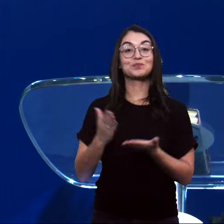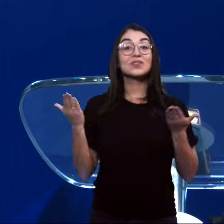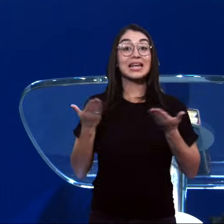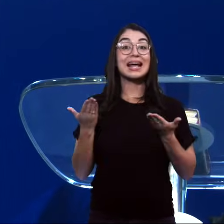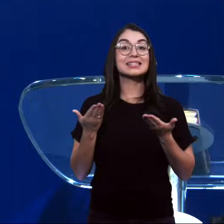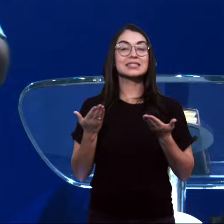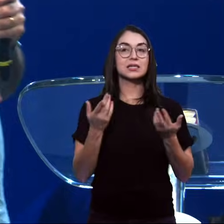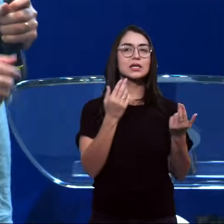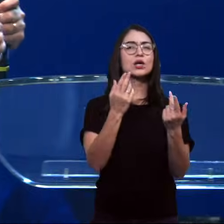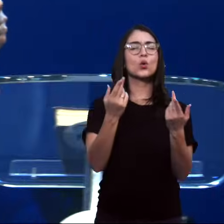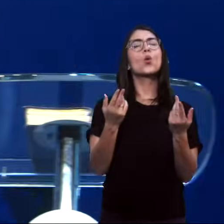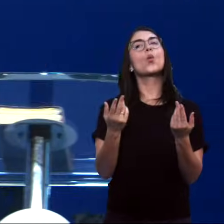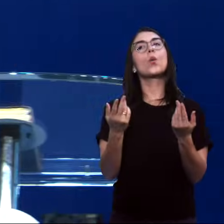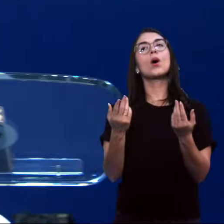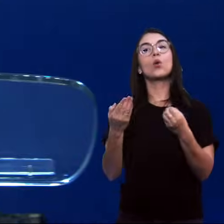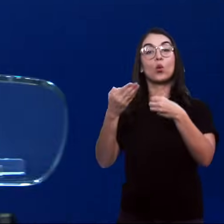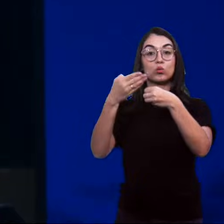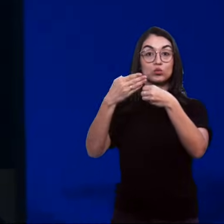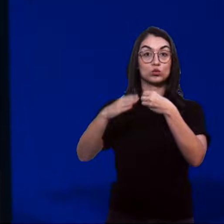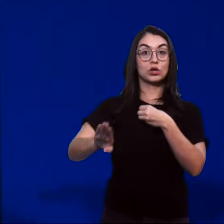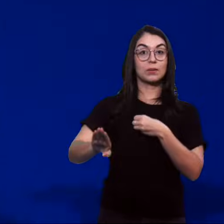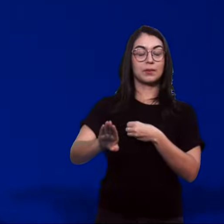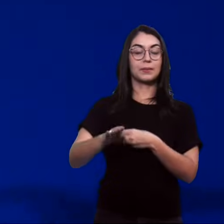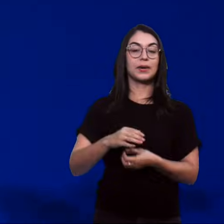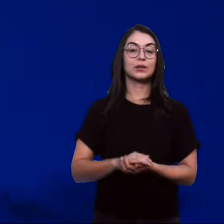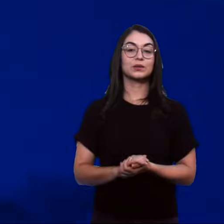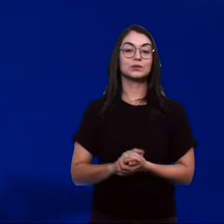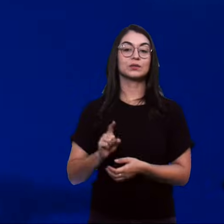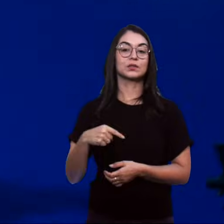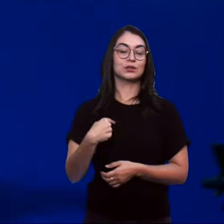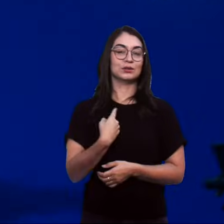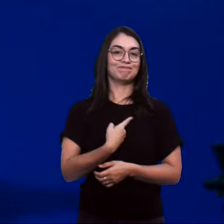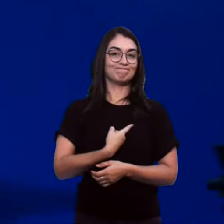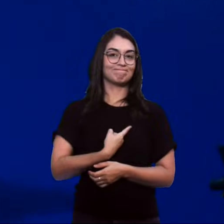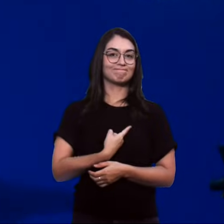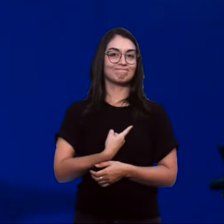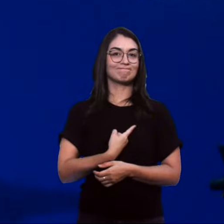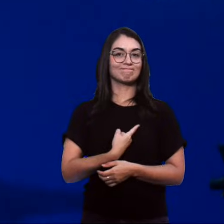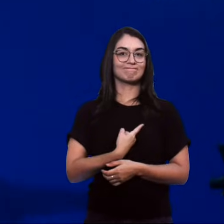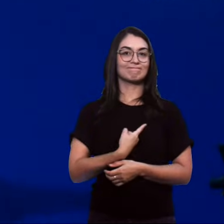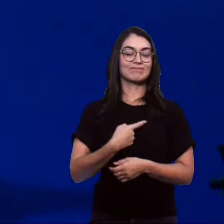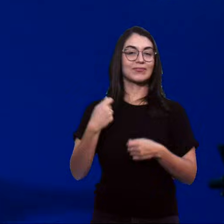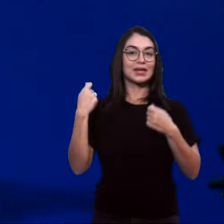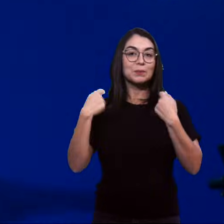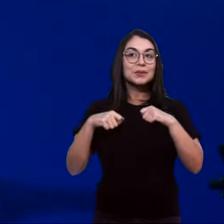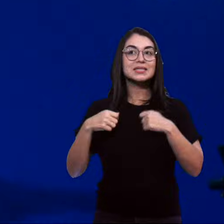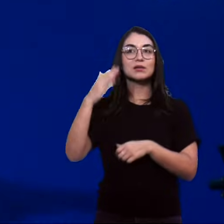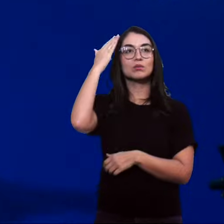Zorobabel, nós temos que aprender que existem coisas que é só pelo Espírito.